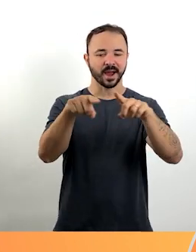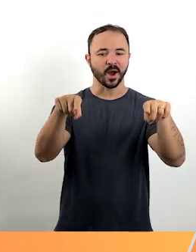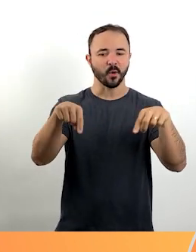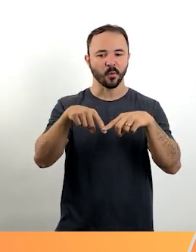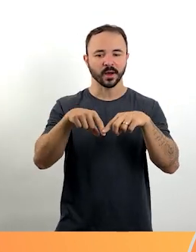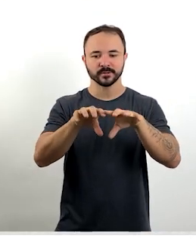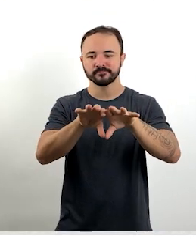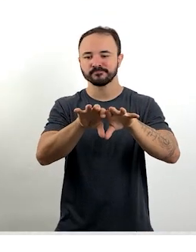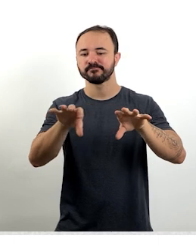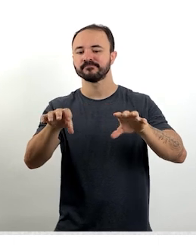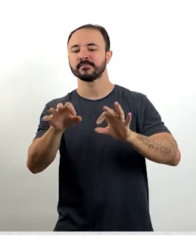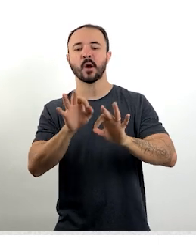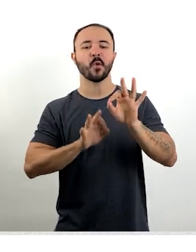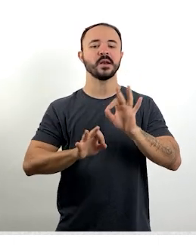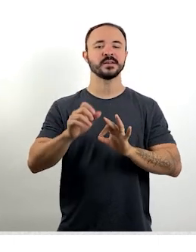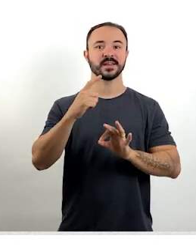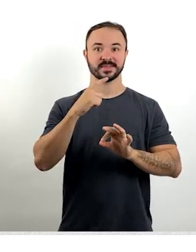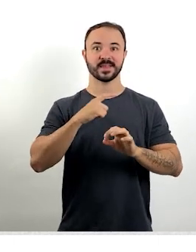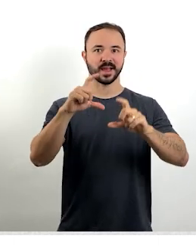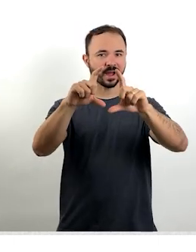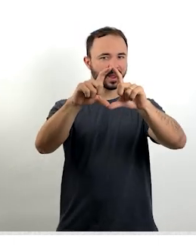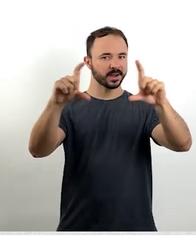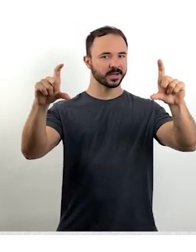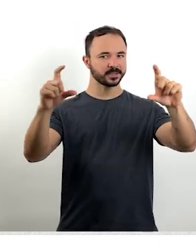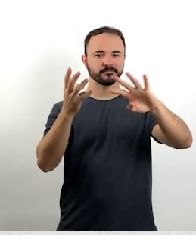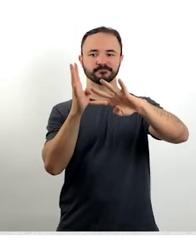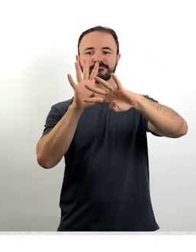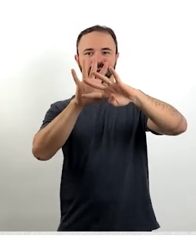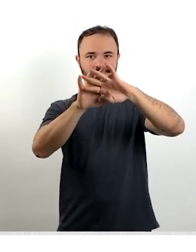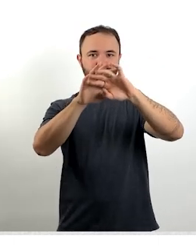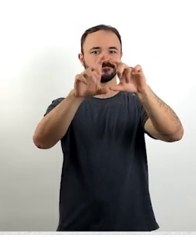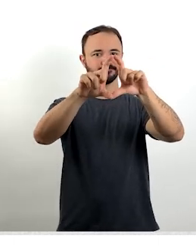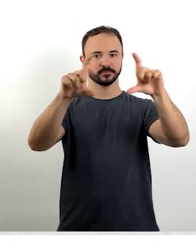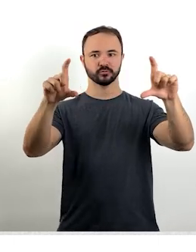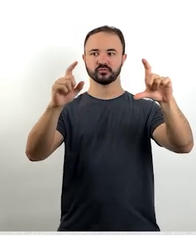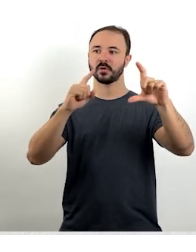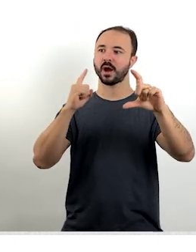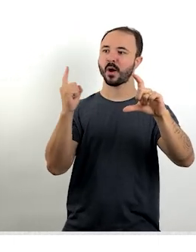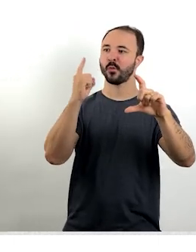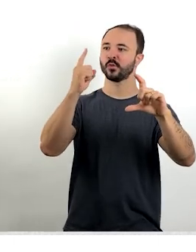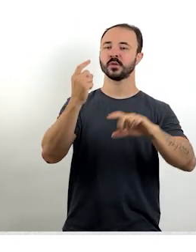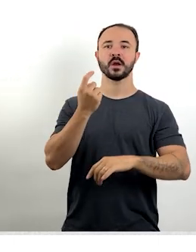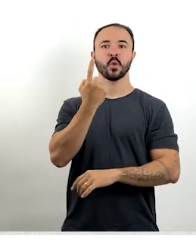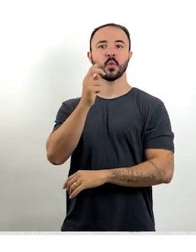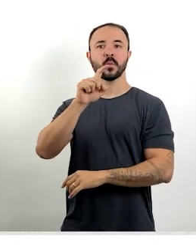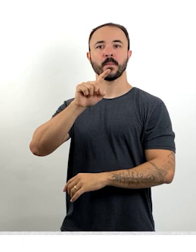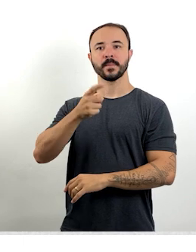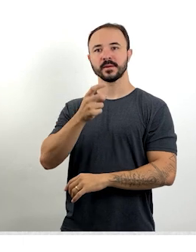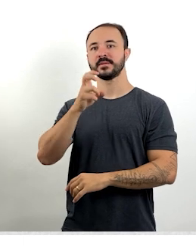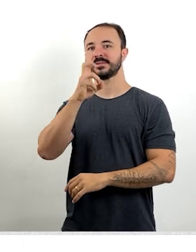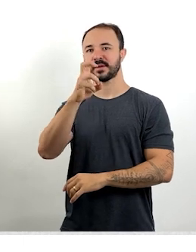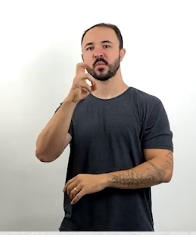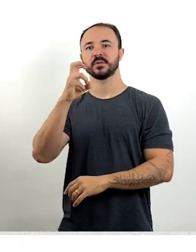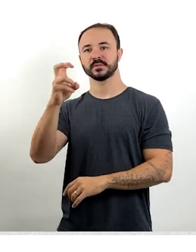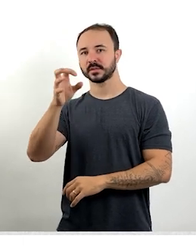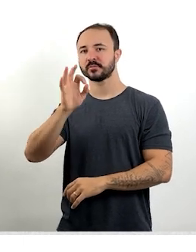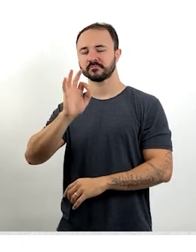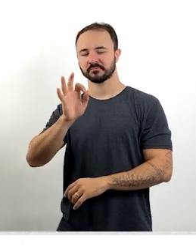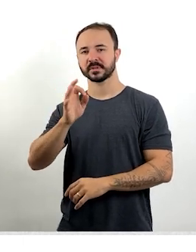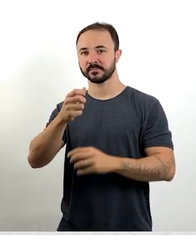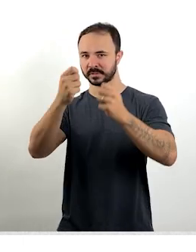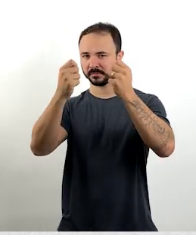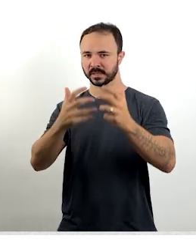dividida com uma rede medindo 1,55 m, conforme nós